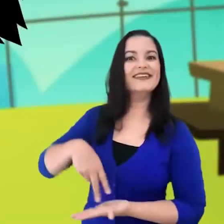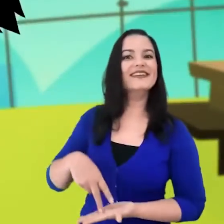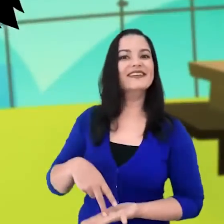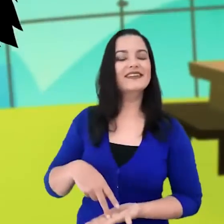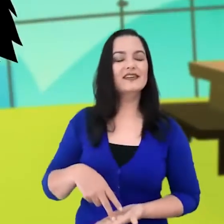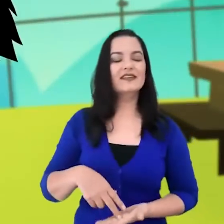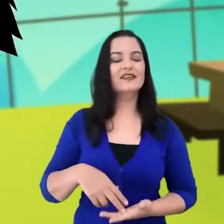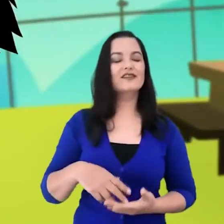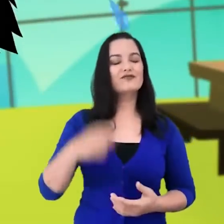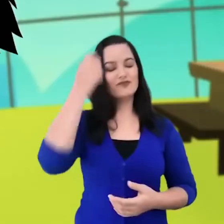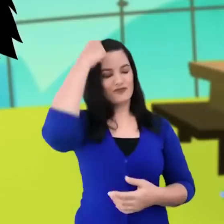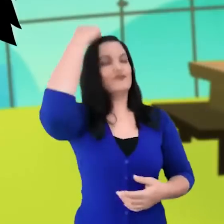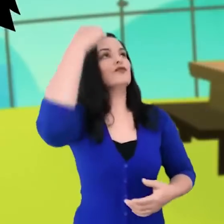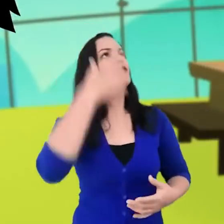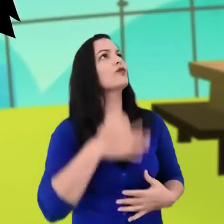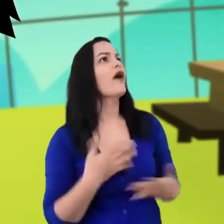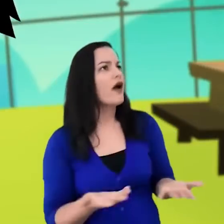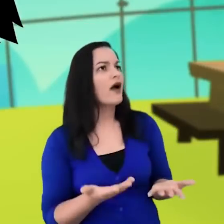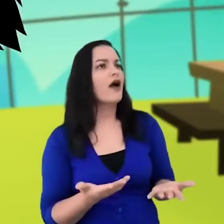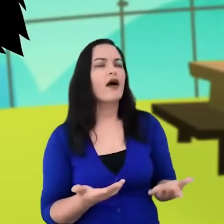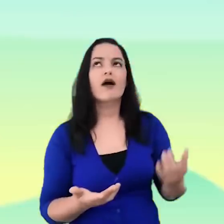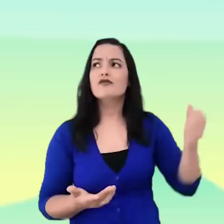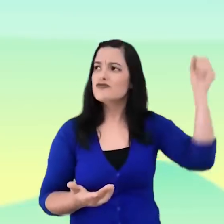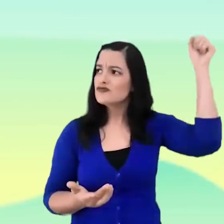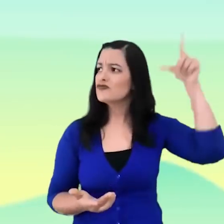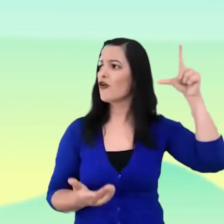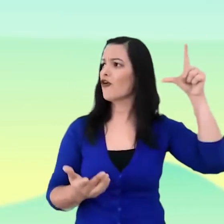Ué, pingou na minha cabeça, mas tá sol.